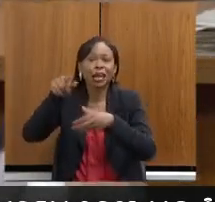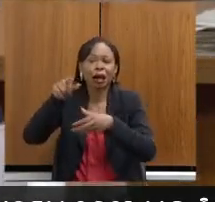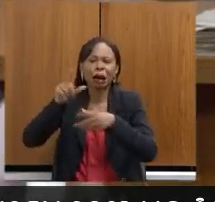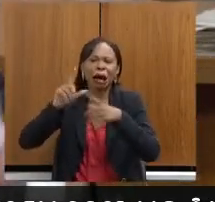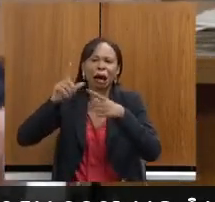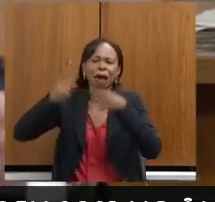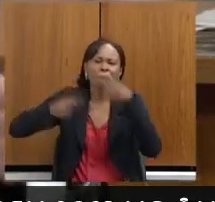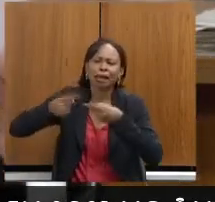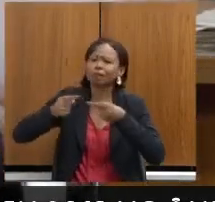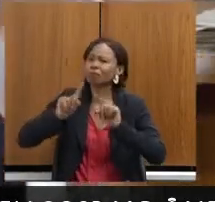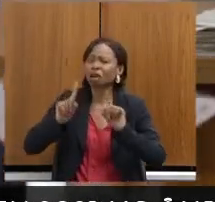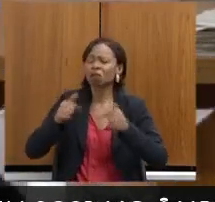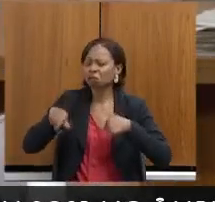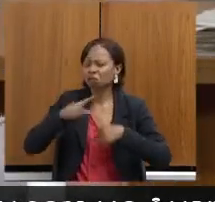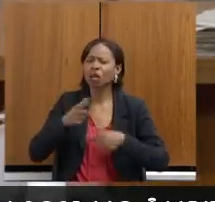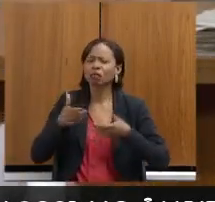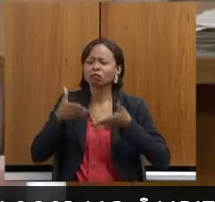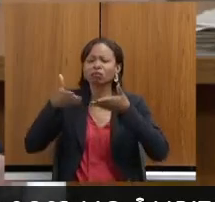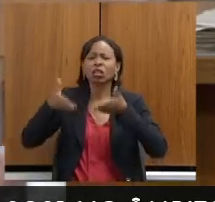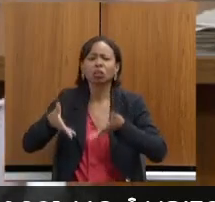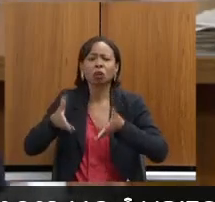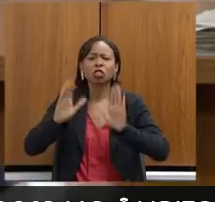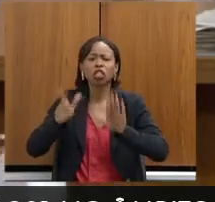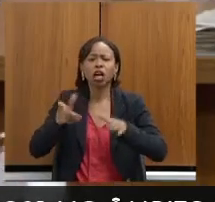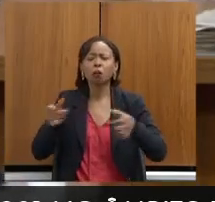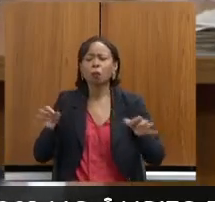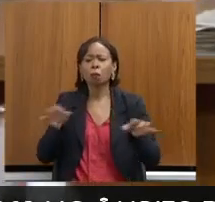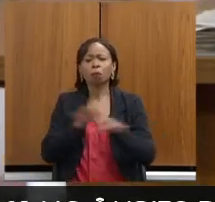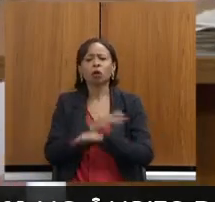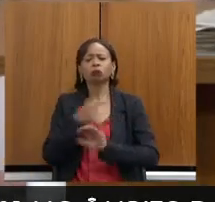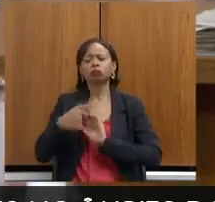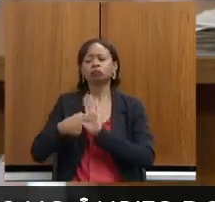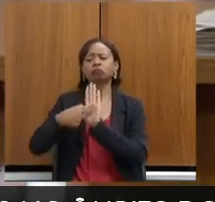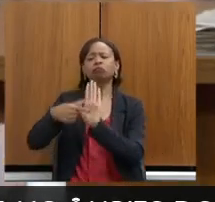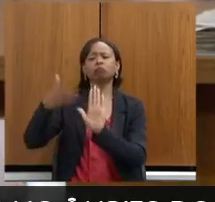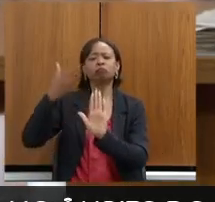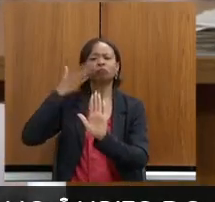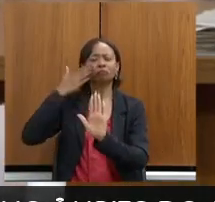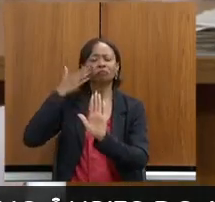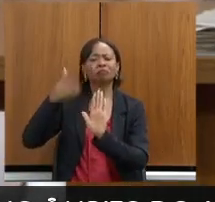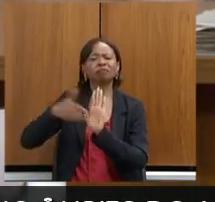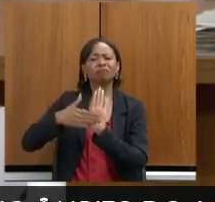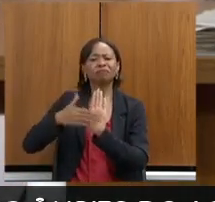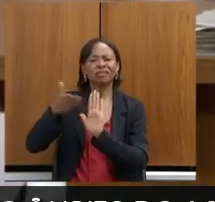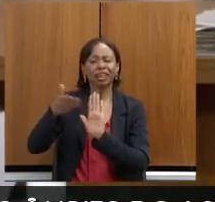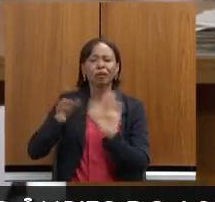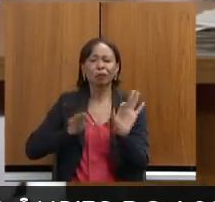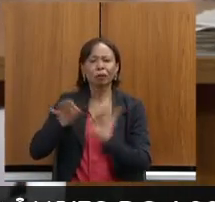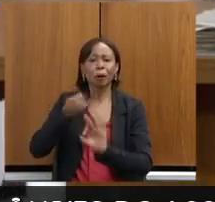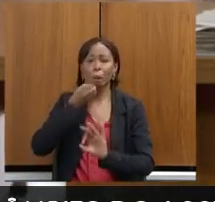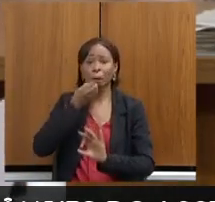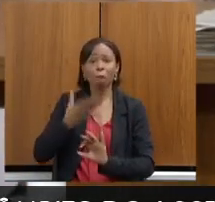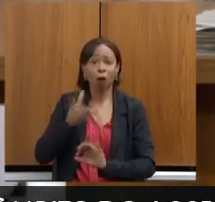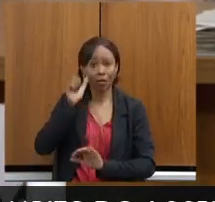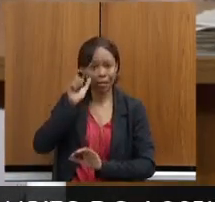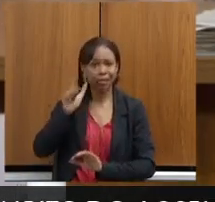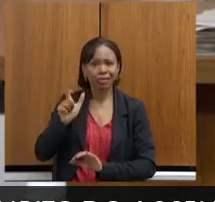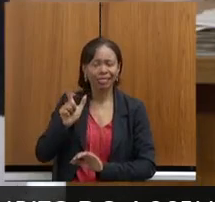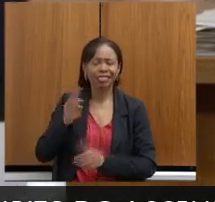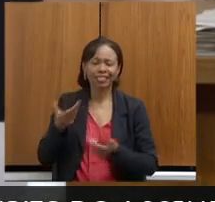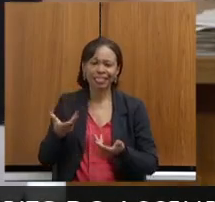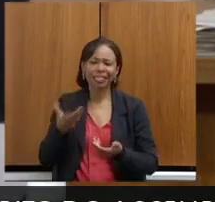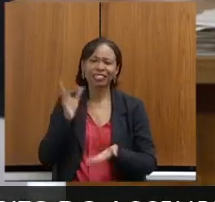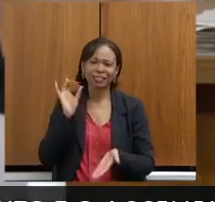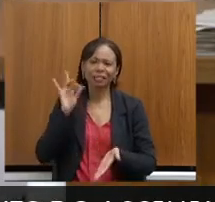chegamos a com tudo pronto né com percentual de cada um então para eles vão projeto assim bem interessante o projeto a nossa integração Então realmente